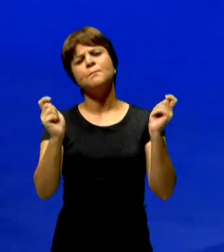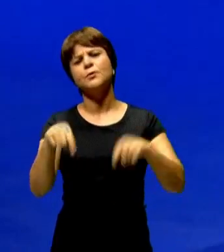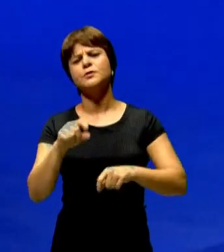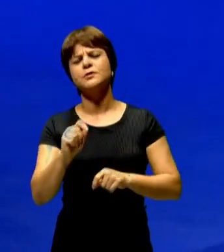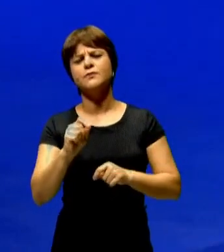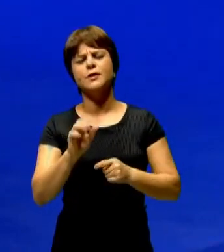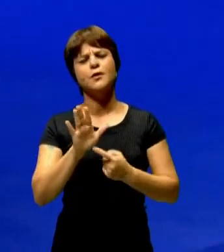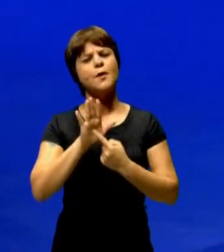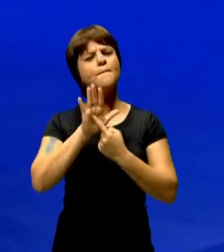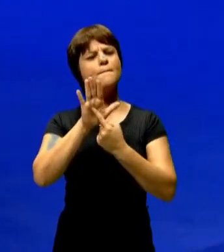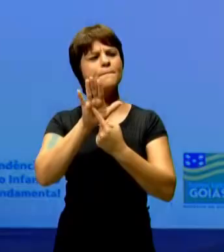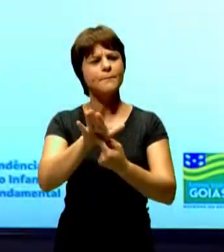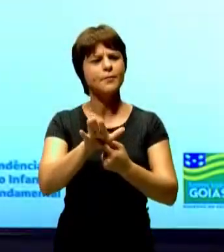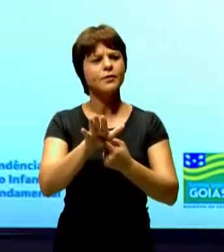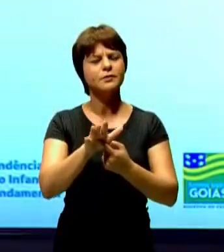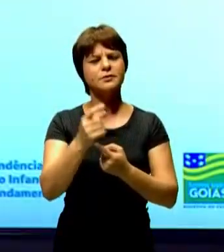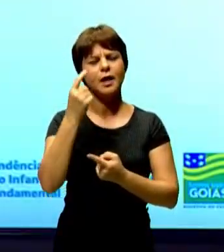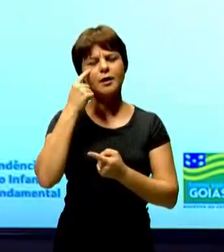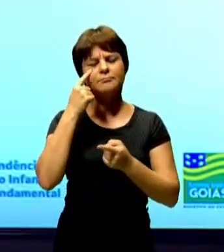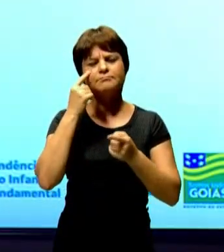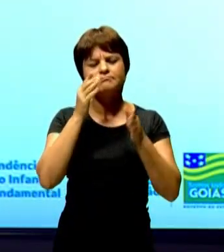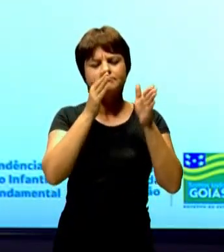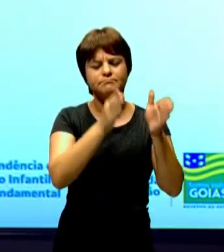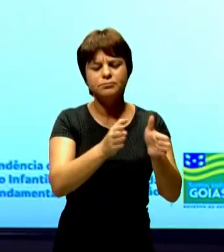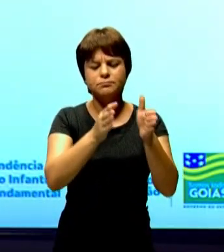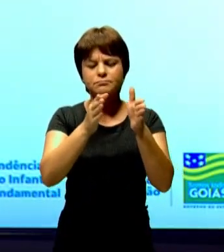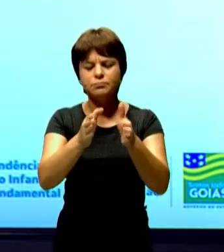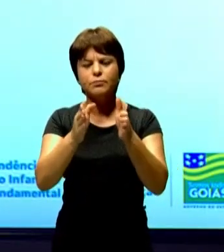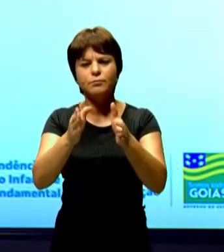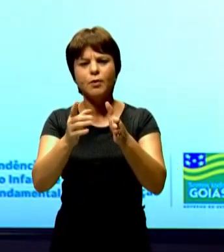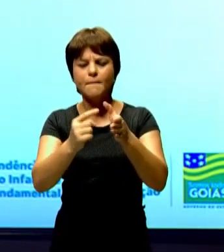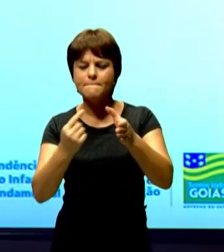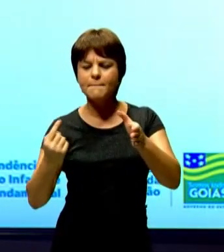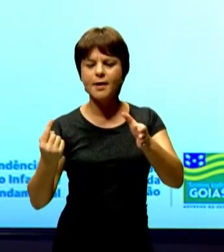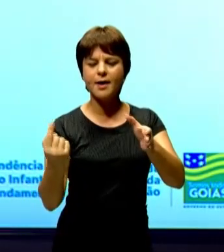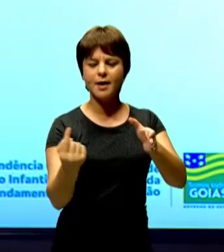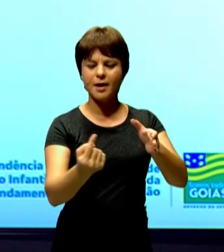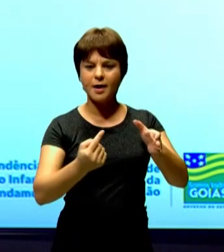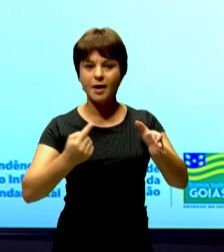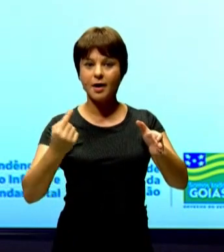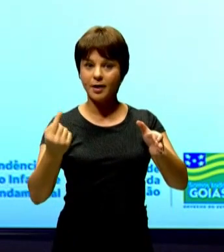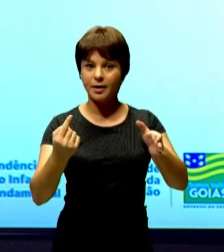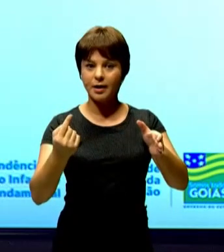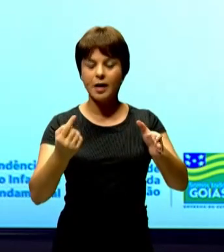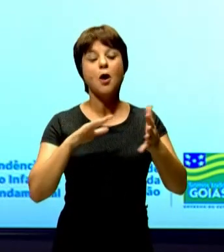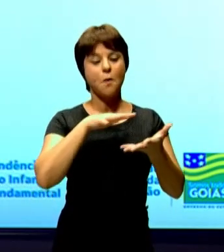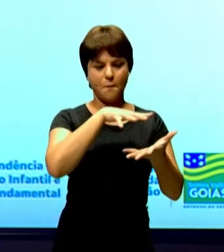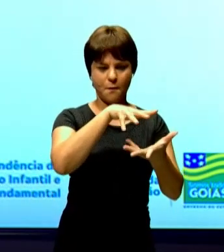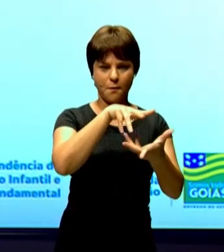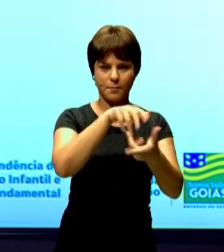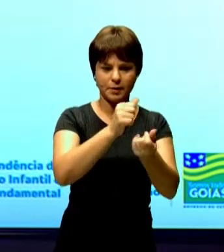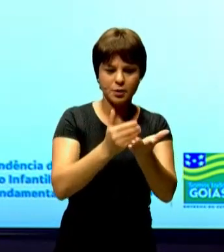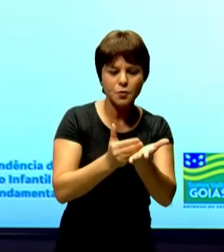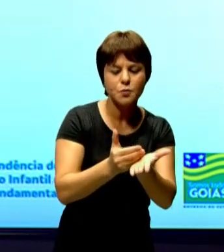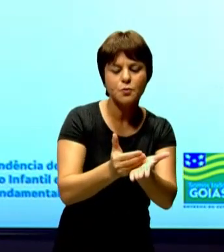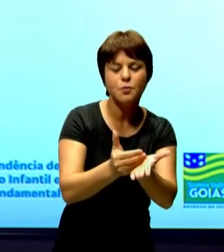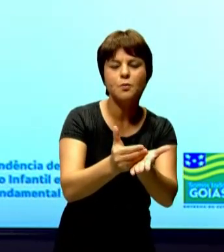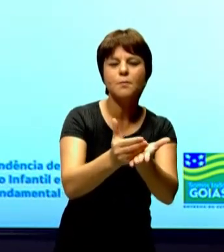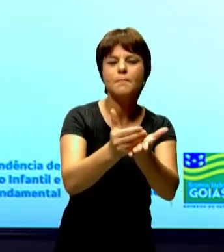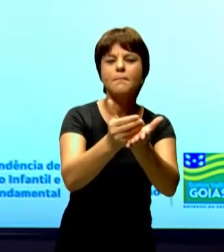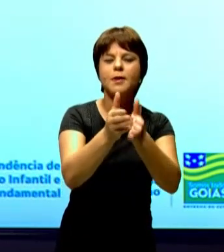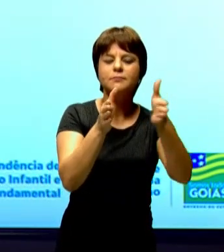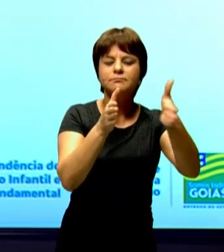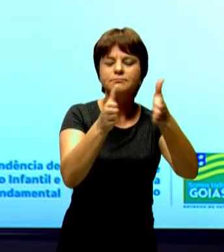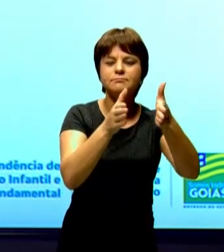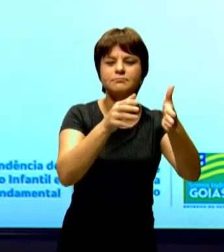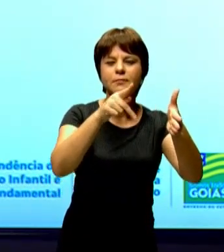é representá-la a partir de um movimento em espiral. O tempo, ou melhor, o planeta Terra começaria aqui no período que a gente chama